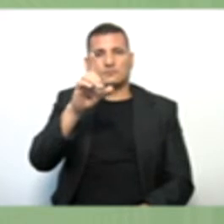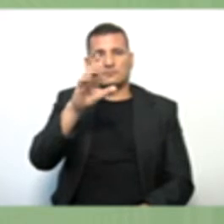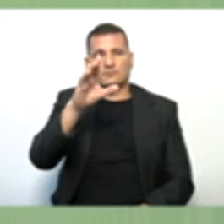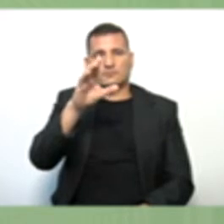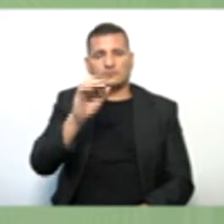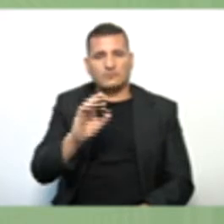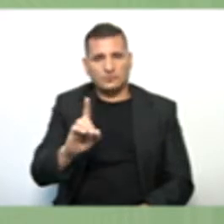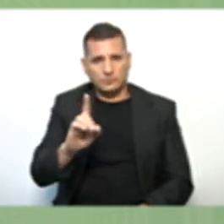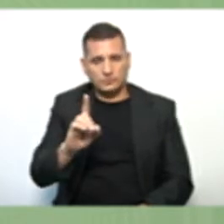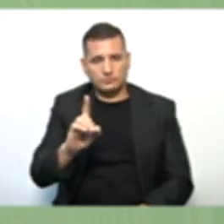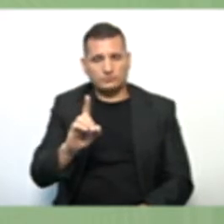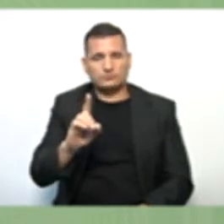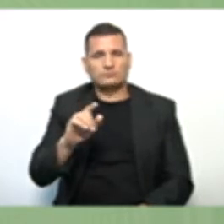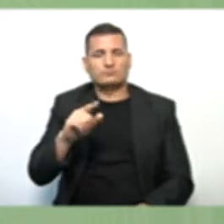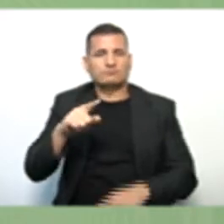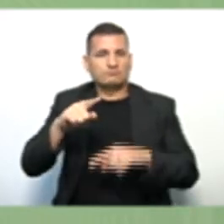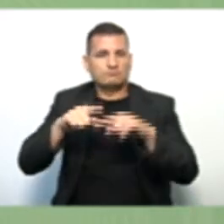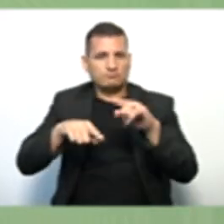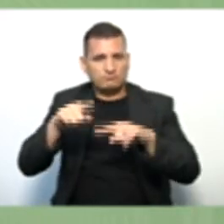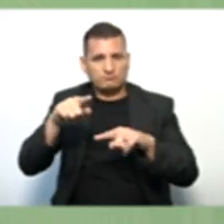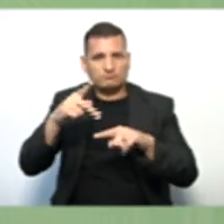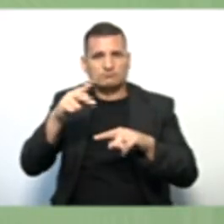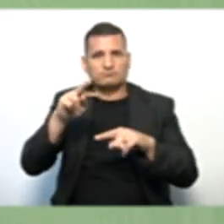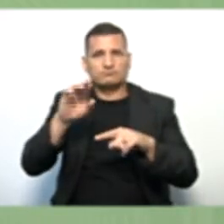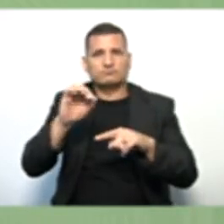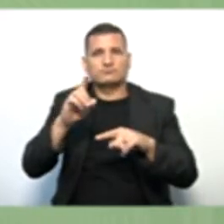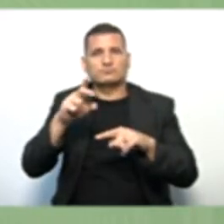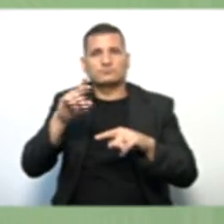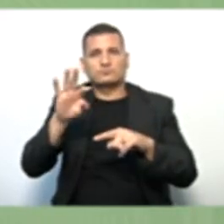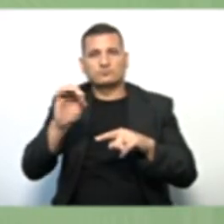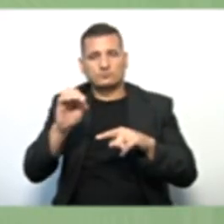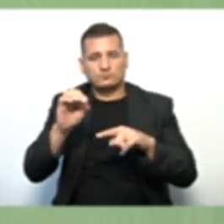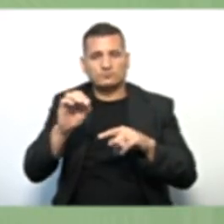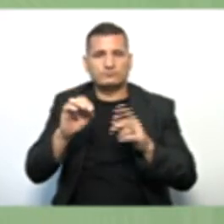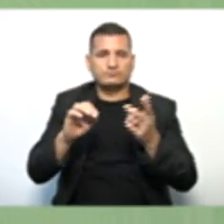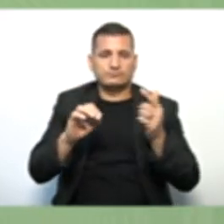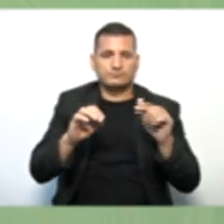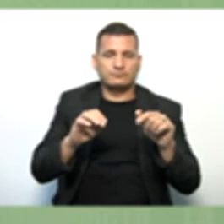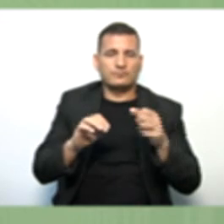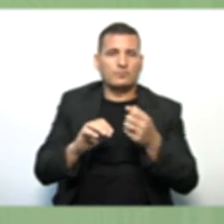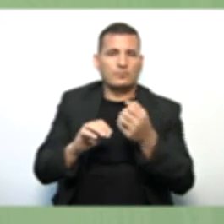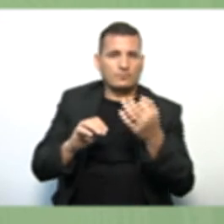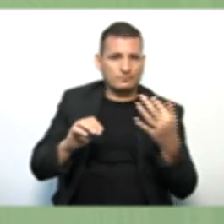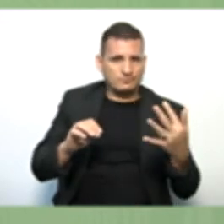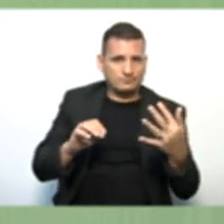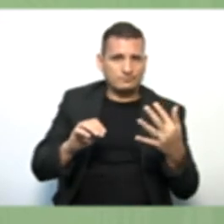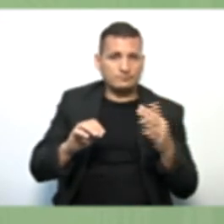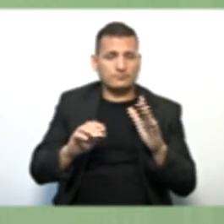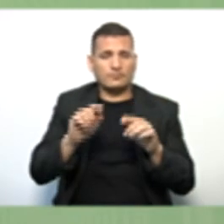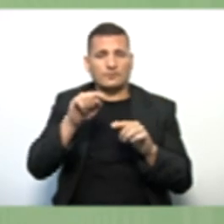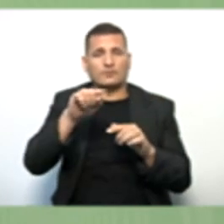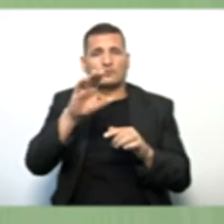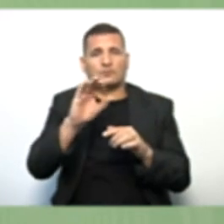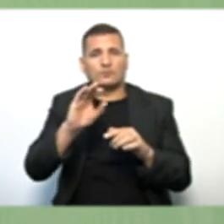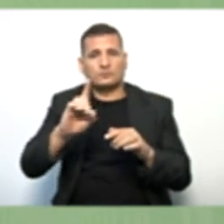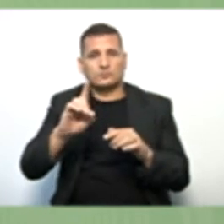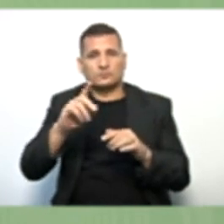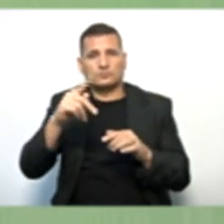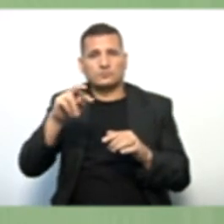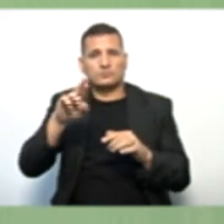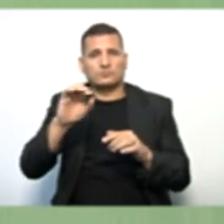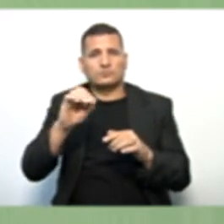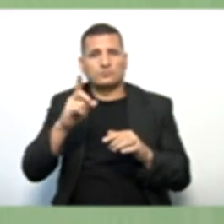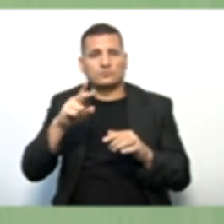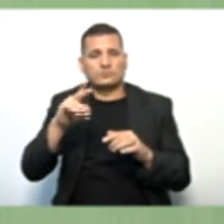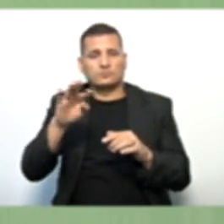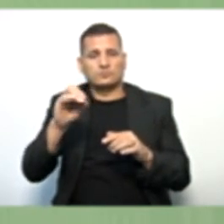Tá bom? É a minha leitura, tá? Eu vou entrar com isso daqui. E a minha quantidade. Quando eu falo do código do produto, gente, estou falando isso daqui, ó. Eu